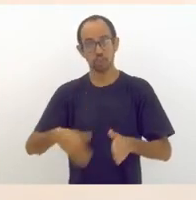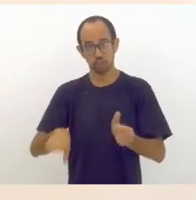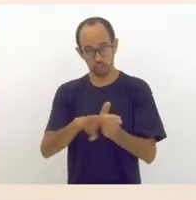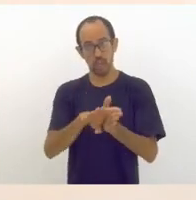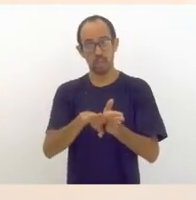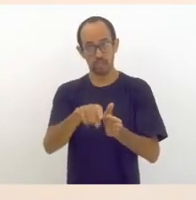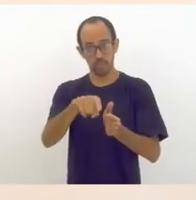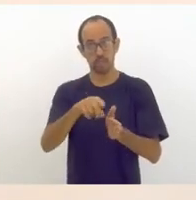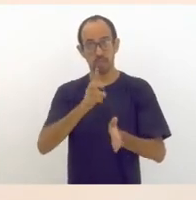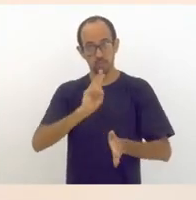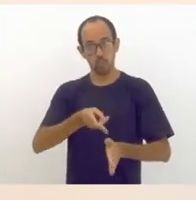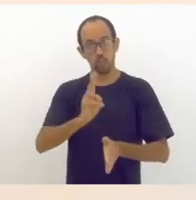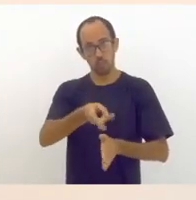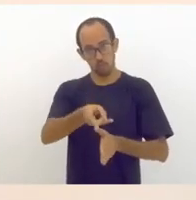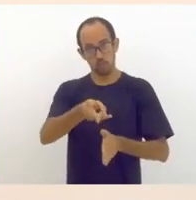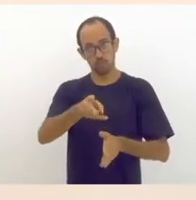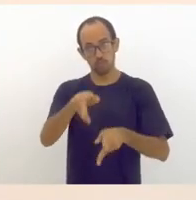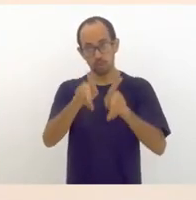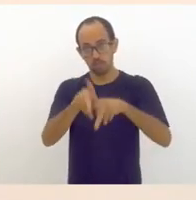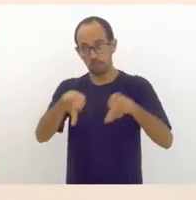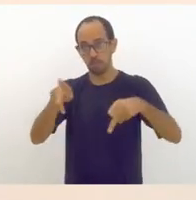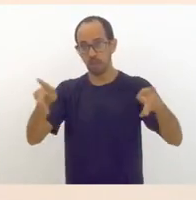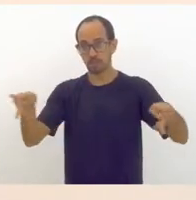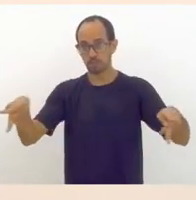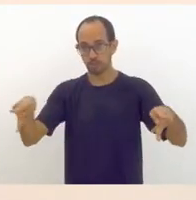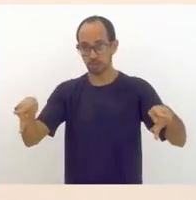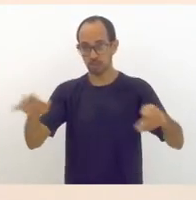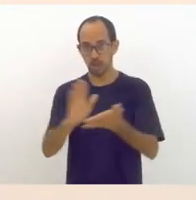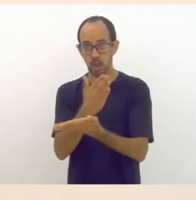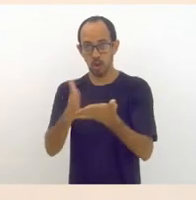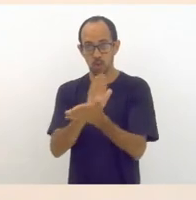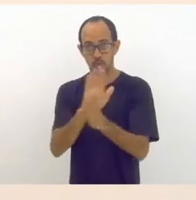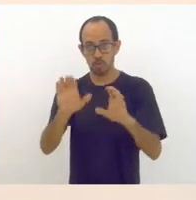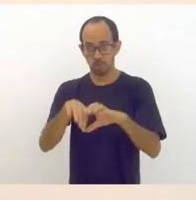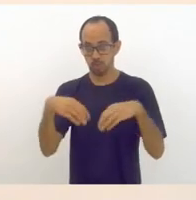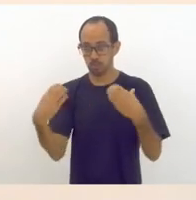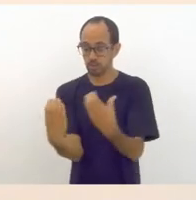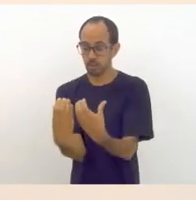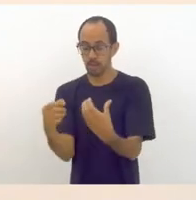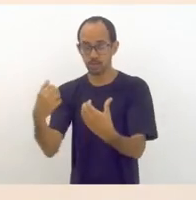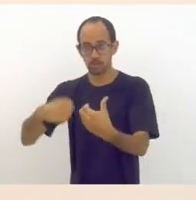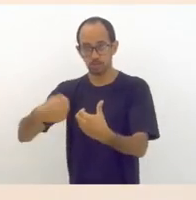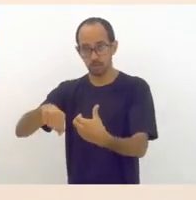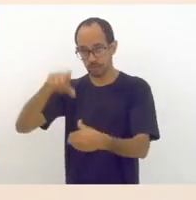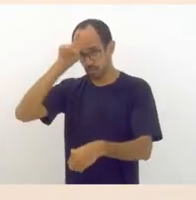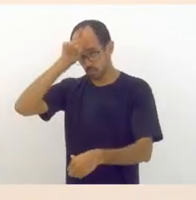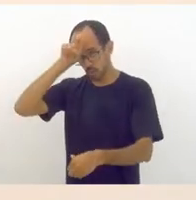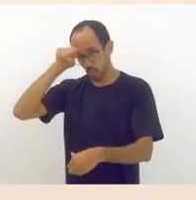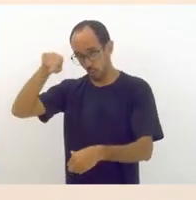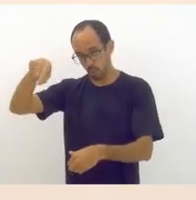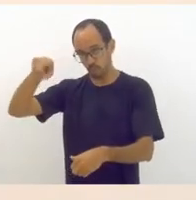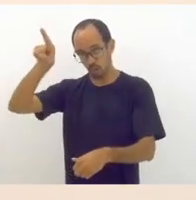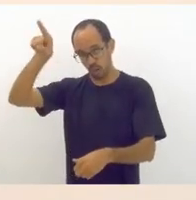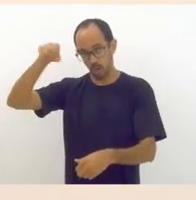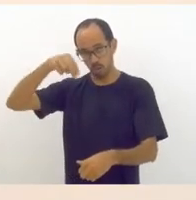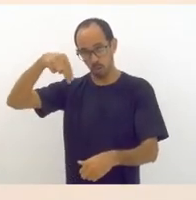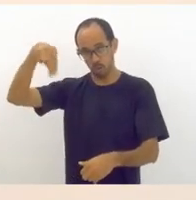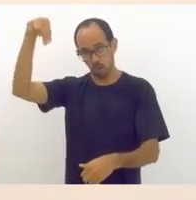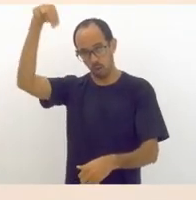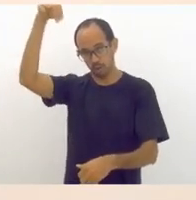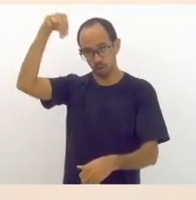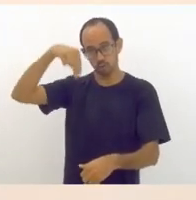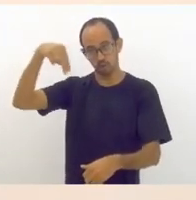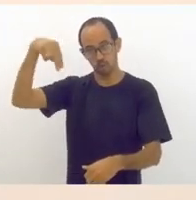de culturas e de pessoas. Temos comunidades quilombolas que dependem da água do Paraíba para viver, né, no norte e no noroeste do estado. Então,